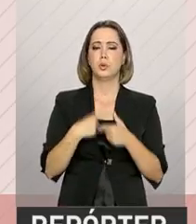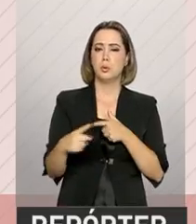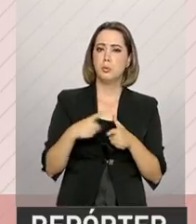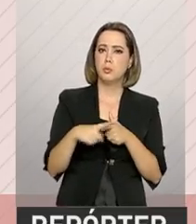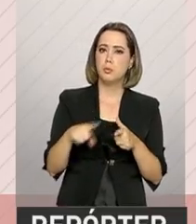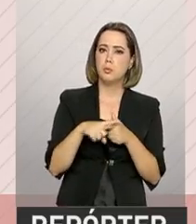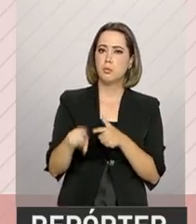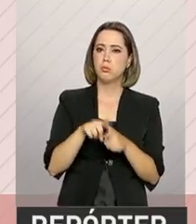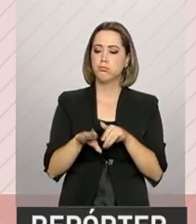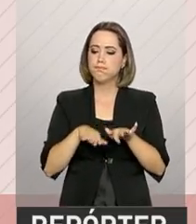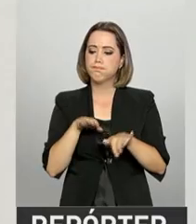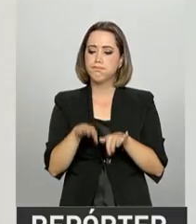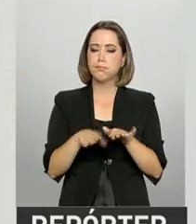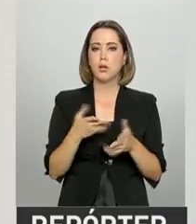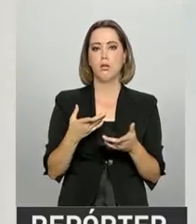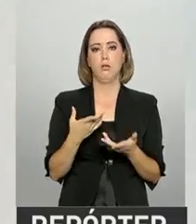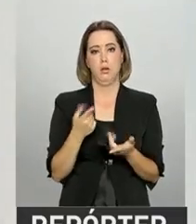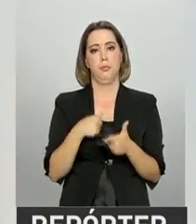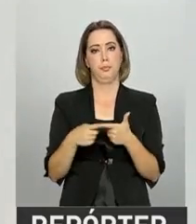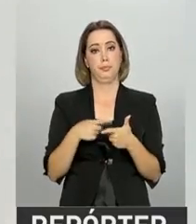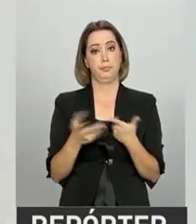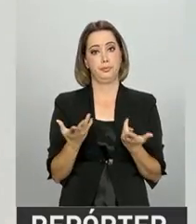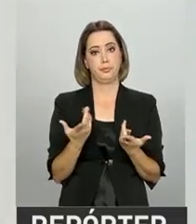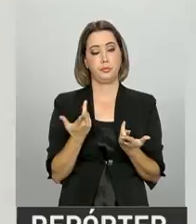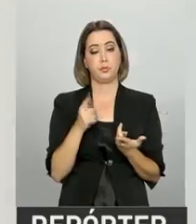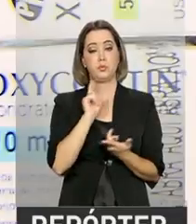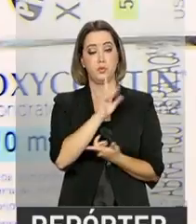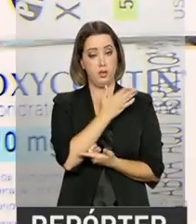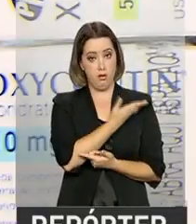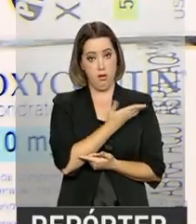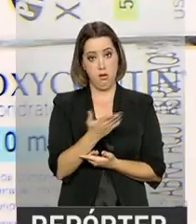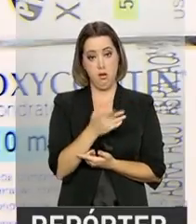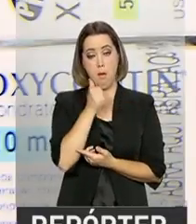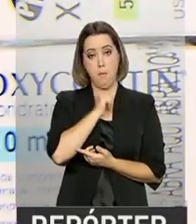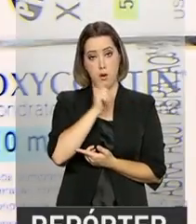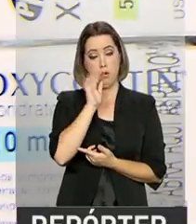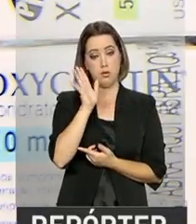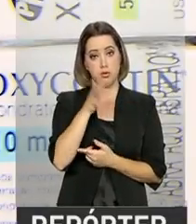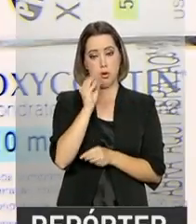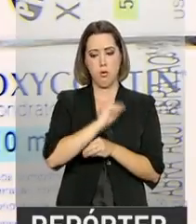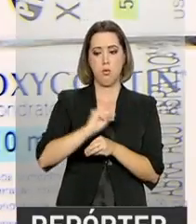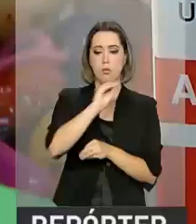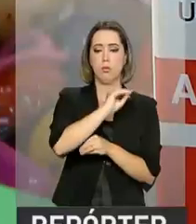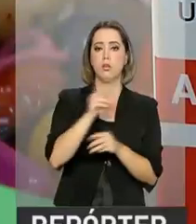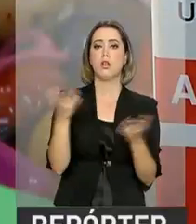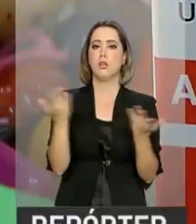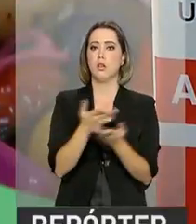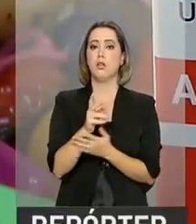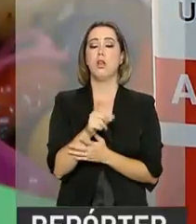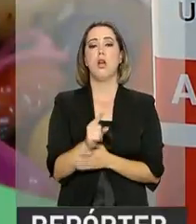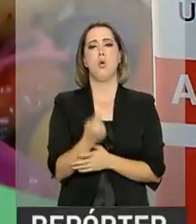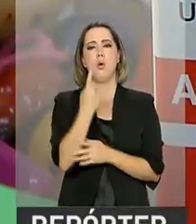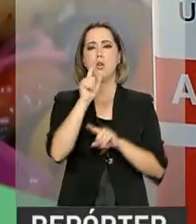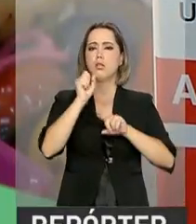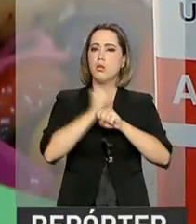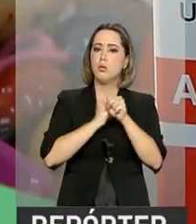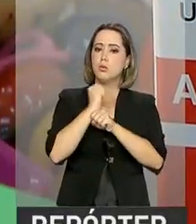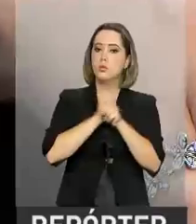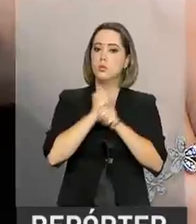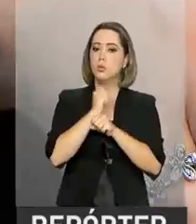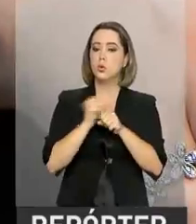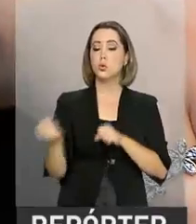a incapacidade física Larissa já fez vários tratamentos e a menos de um ano começou a usar o citrato de